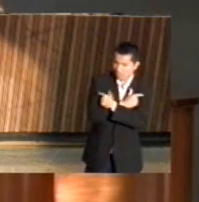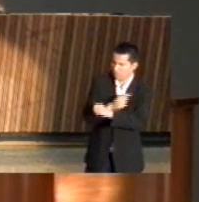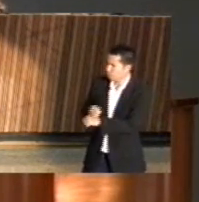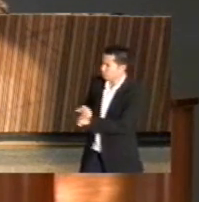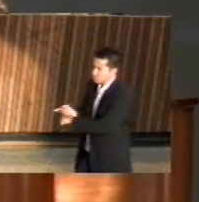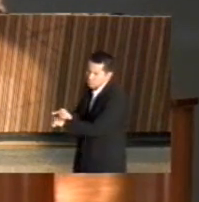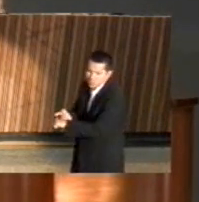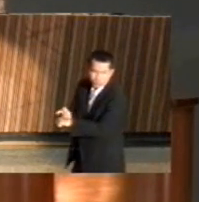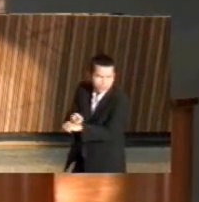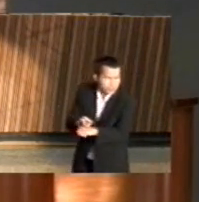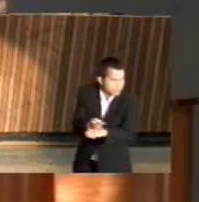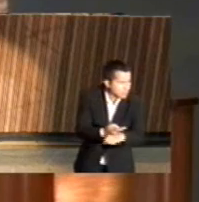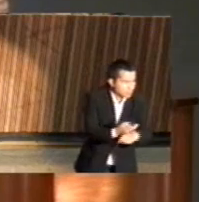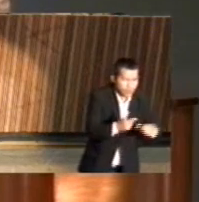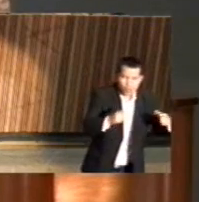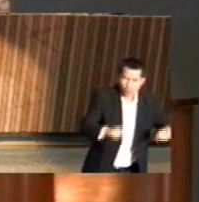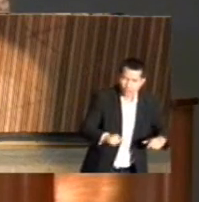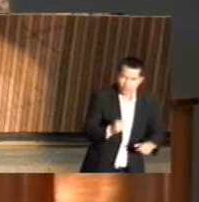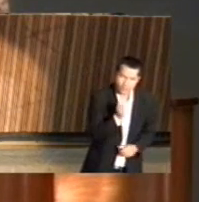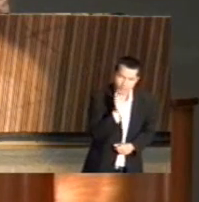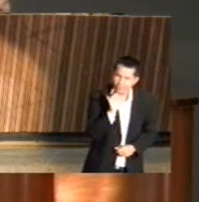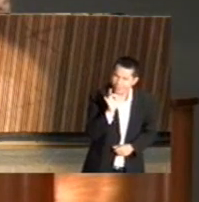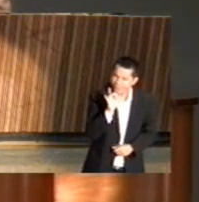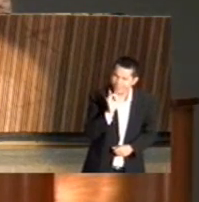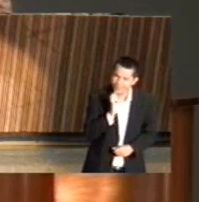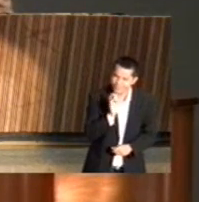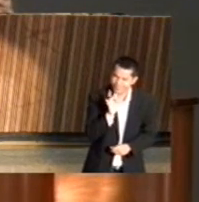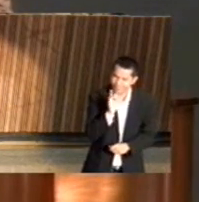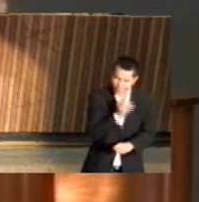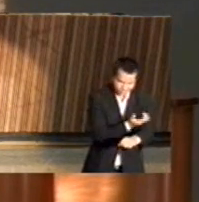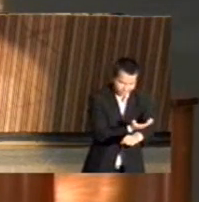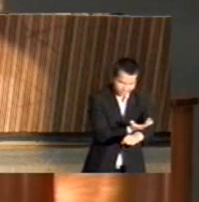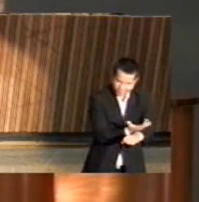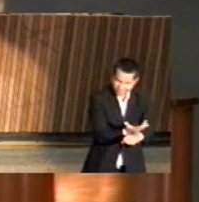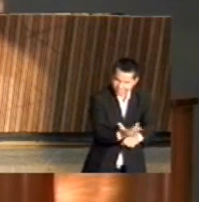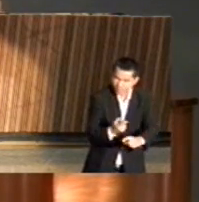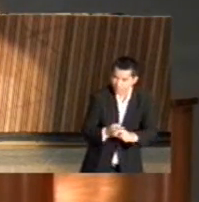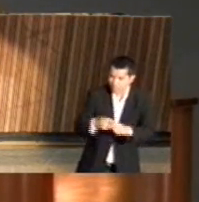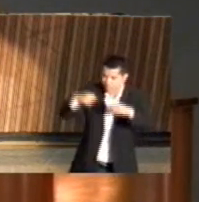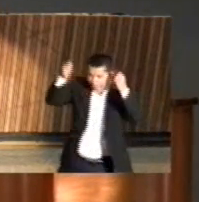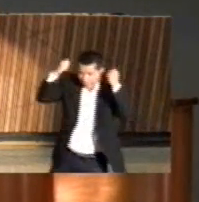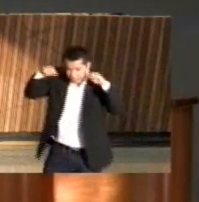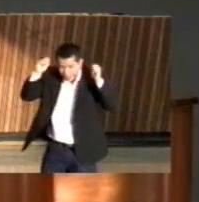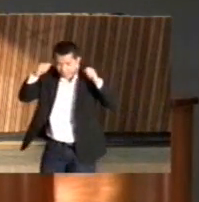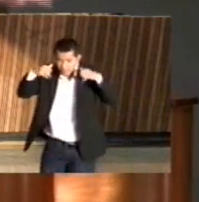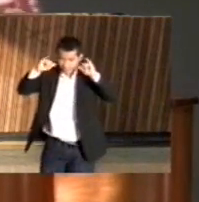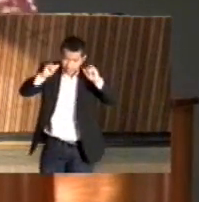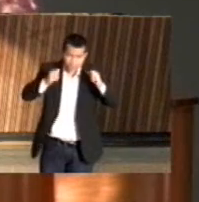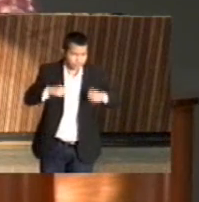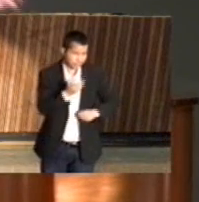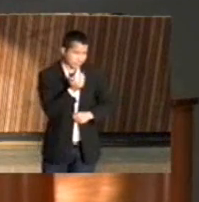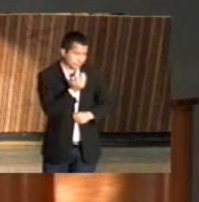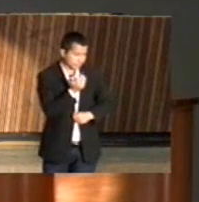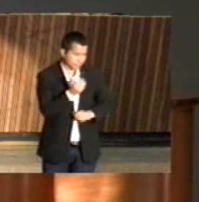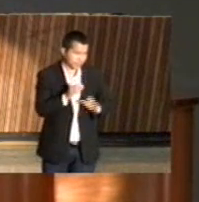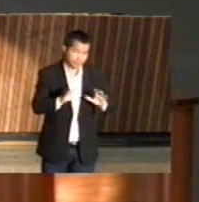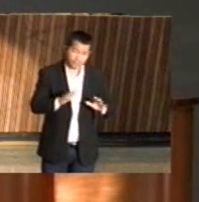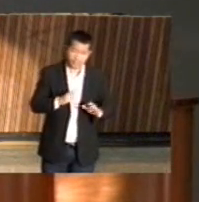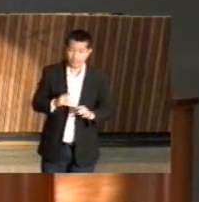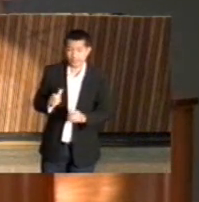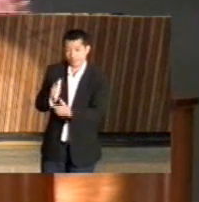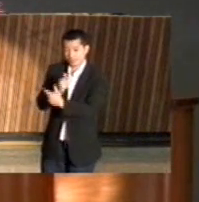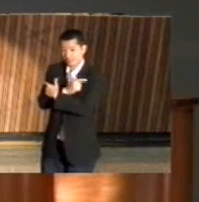verdejantes. Mas havia uma disputa, uma rixa, para ver quem conseguia os melhores pastos para as